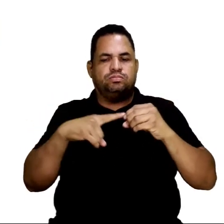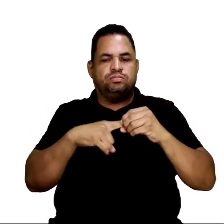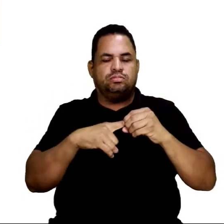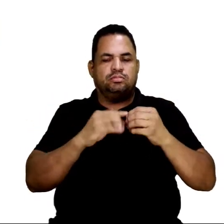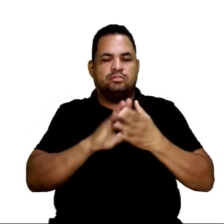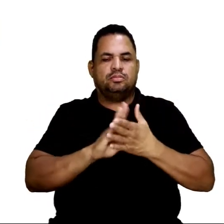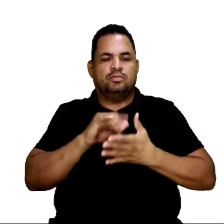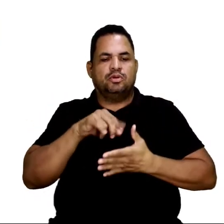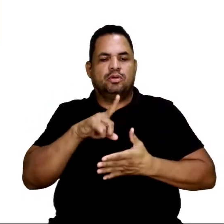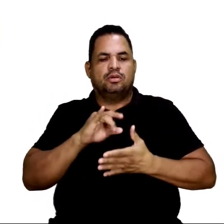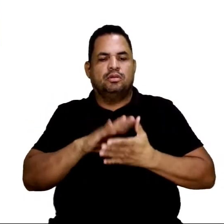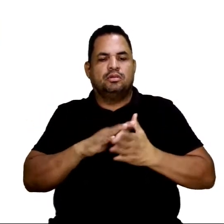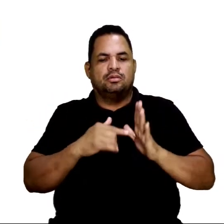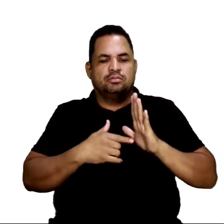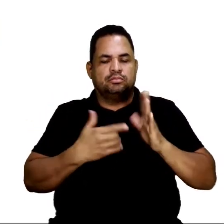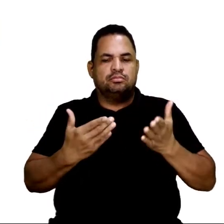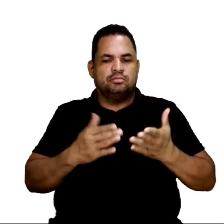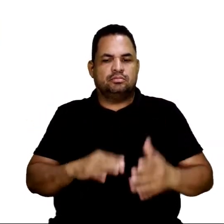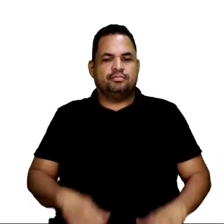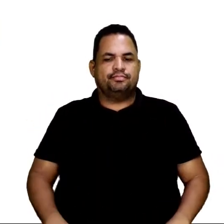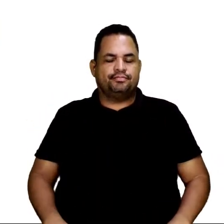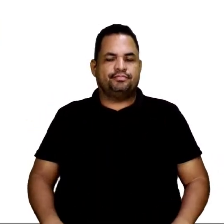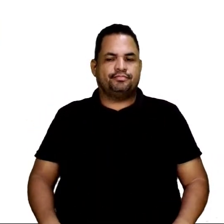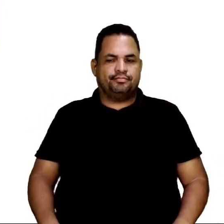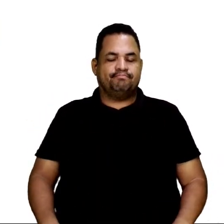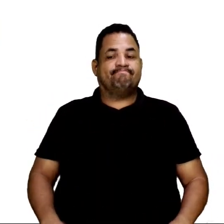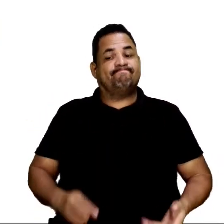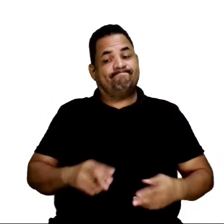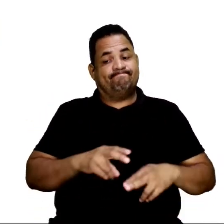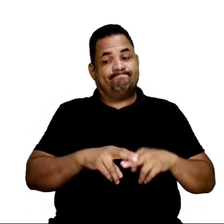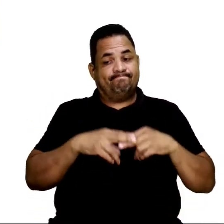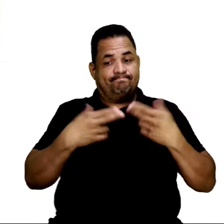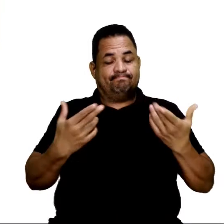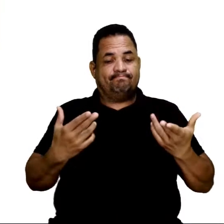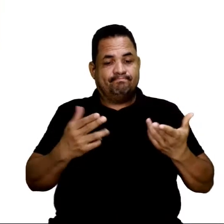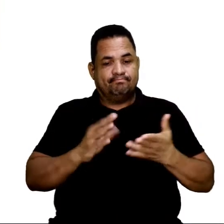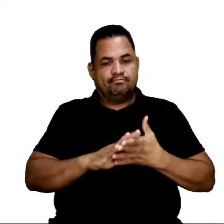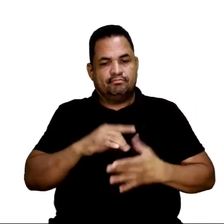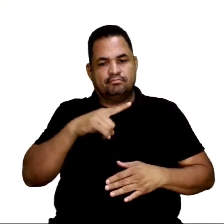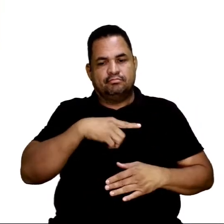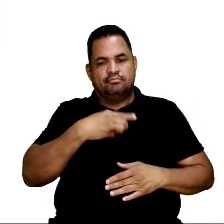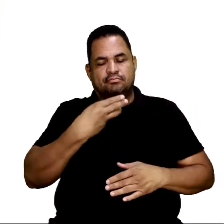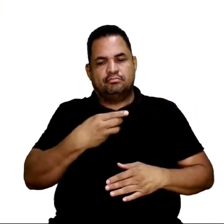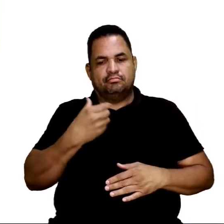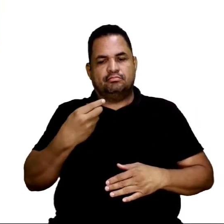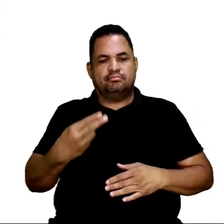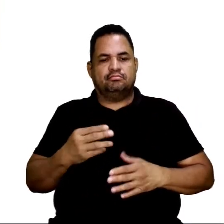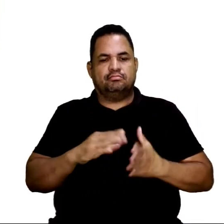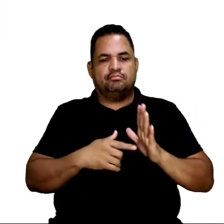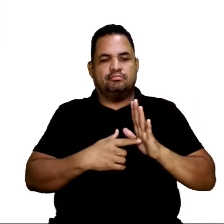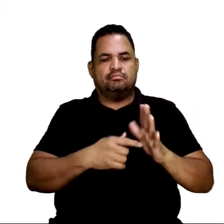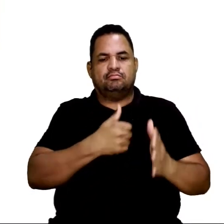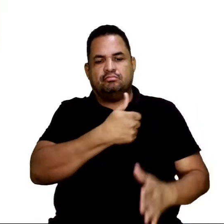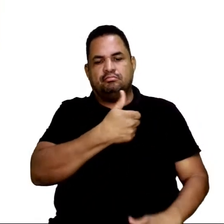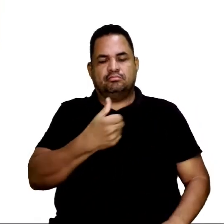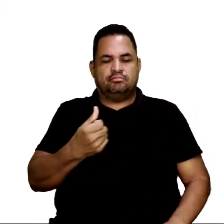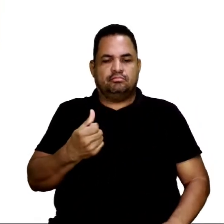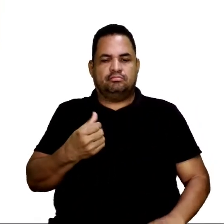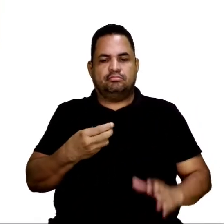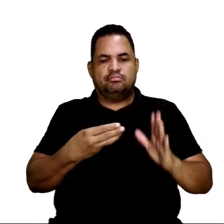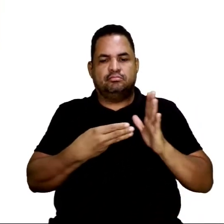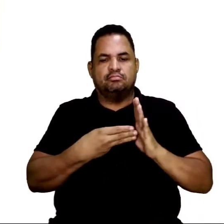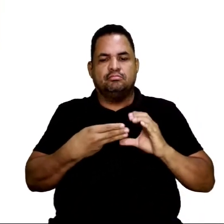a mórula, lembra da mórula? Pois é, aquela com 32, né? Pois é. Apresenta aí de cerca de 16